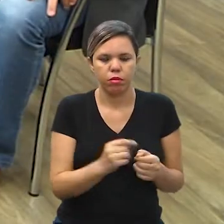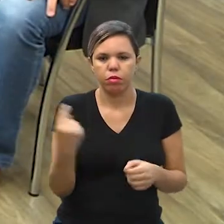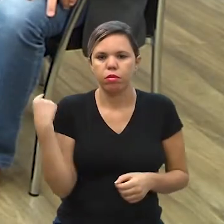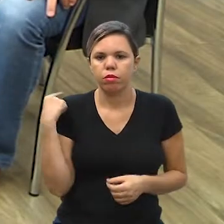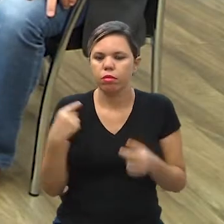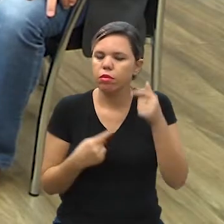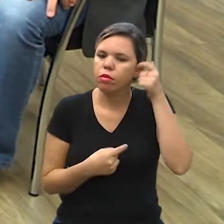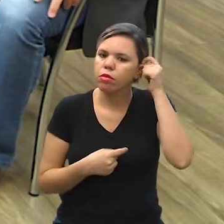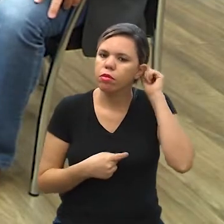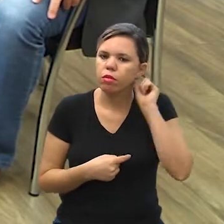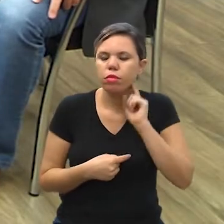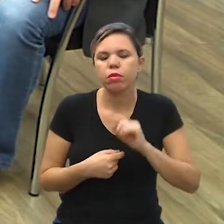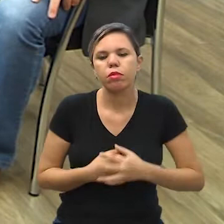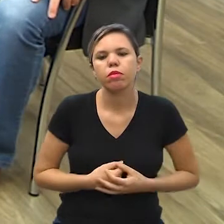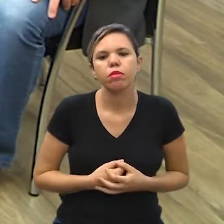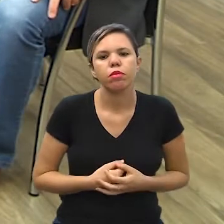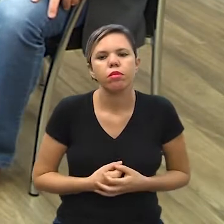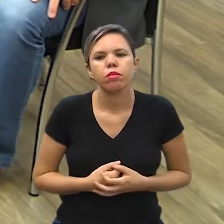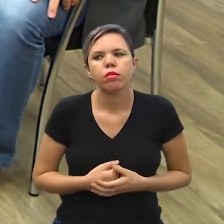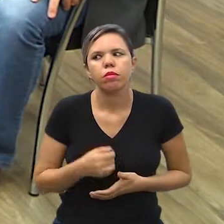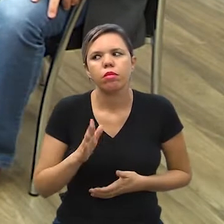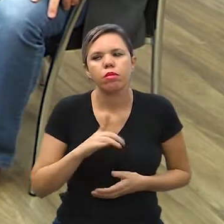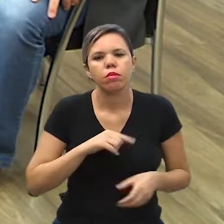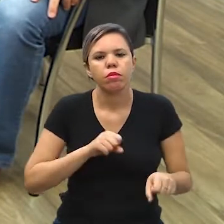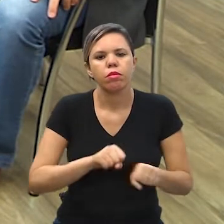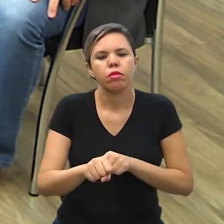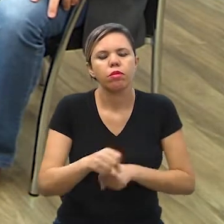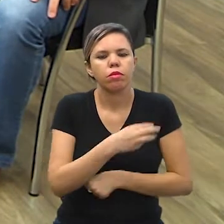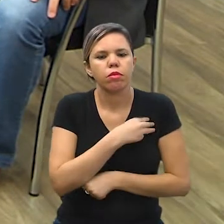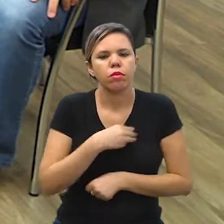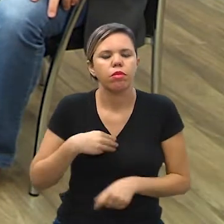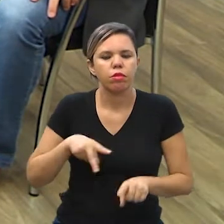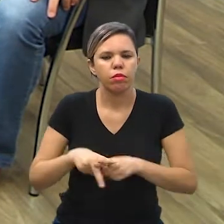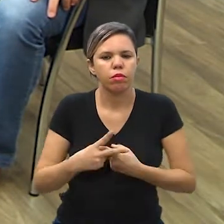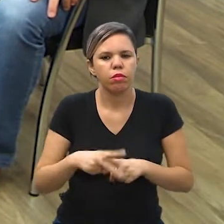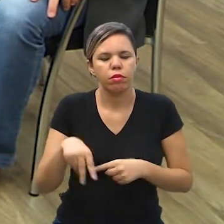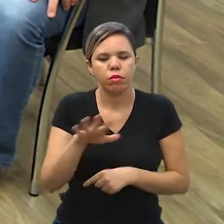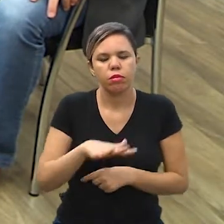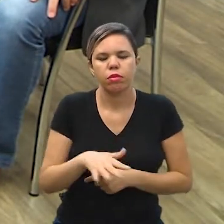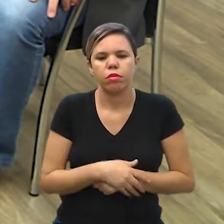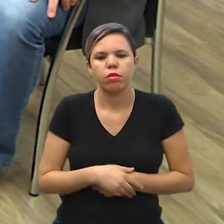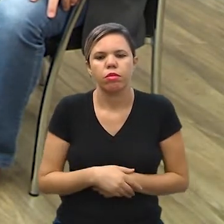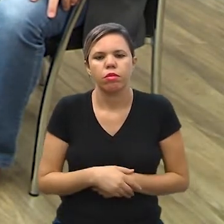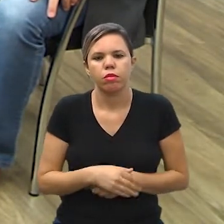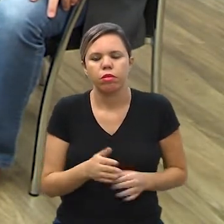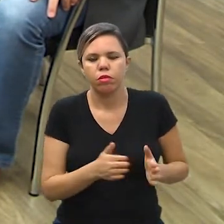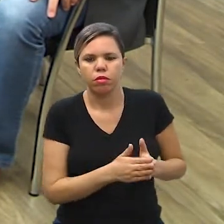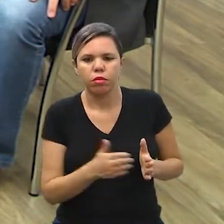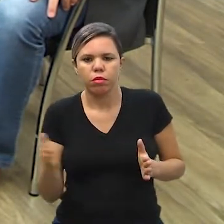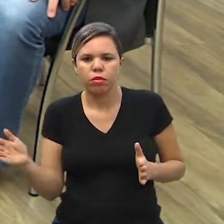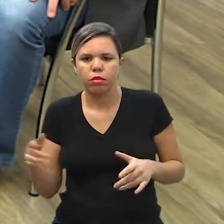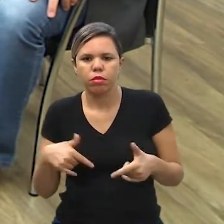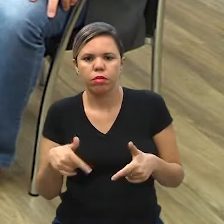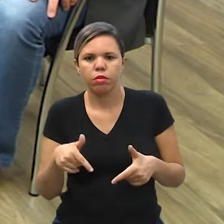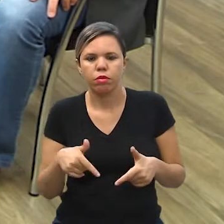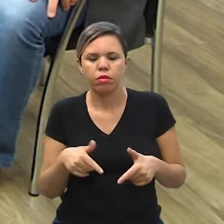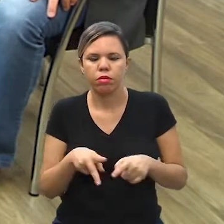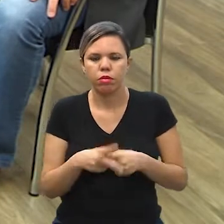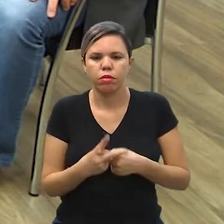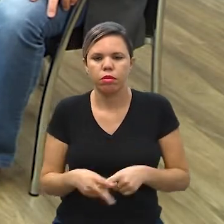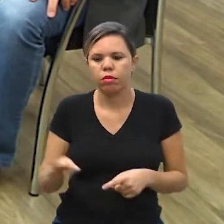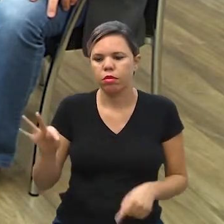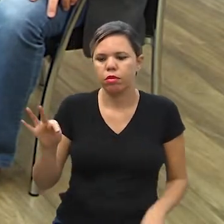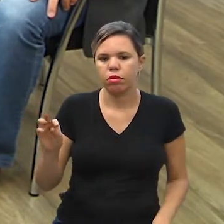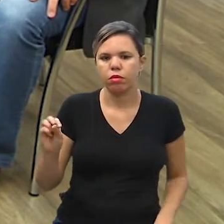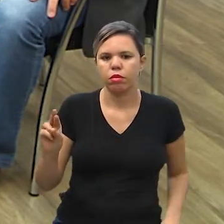que você vai fazer E aí como eu já havia me informado no Senai mecânica geral nesse período eu atuava como